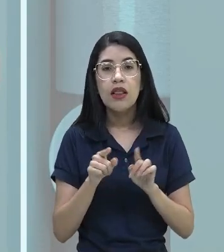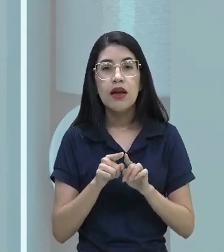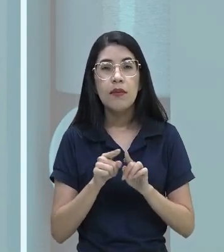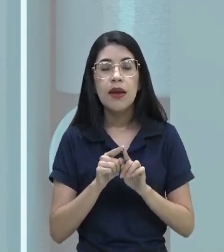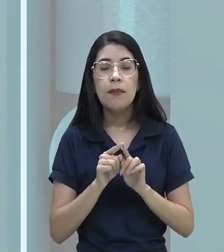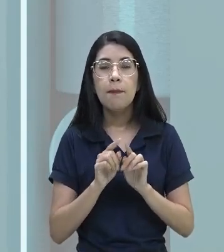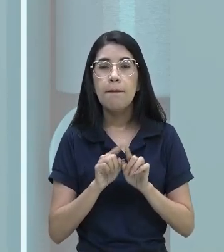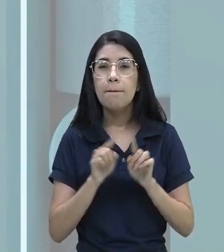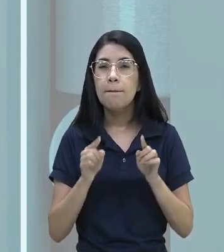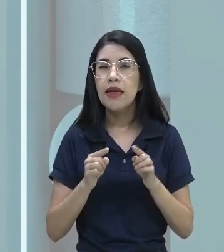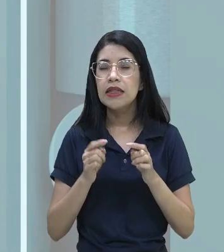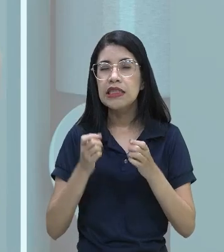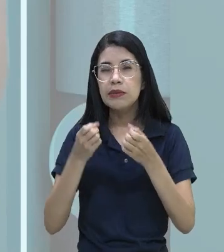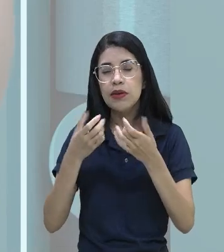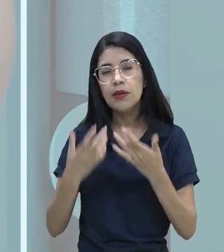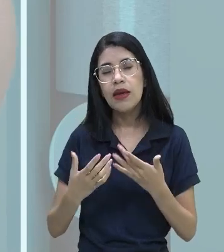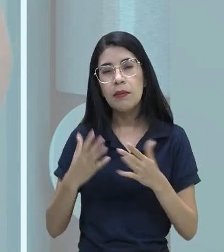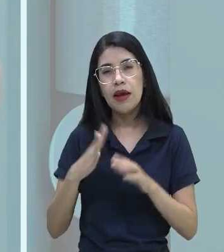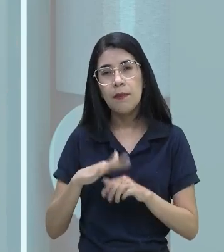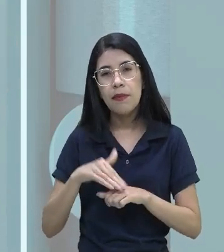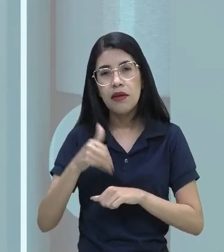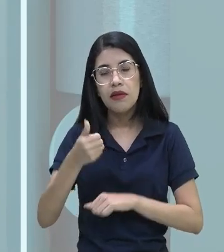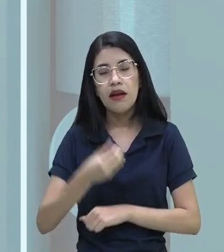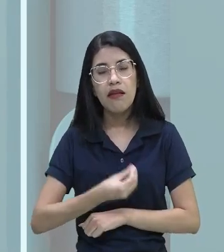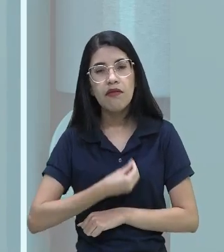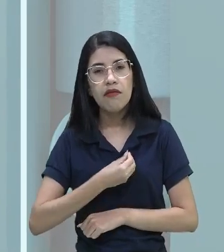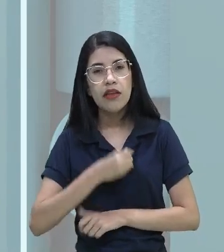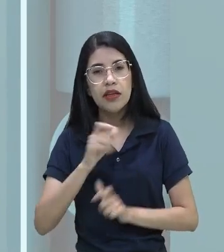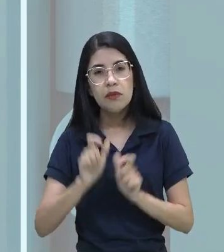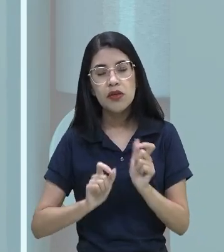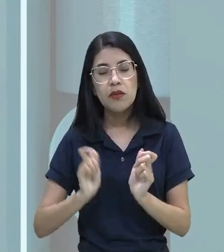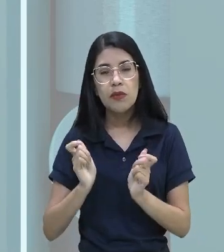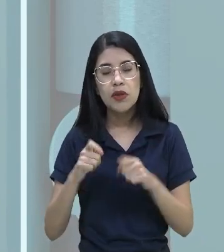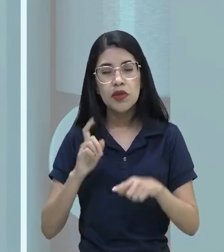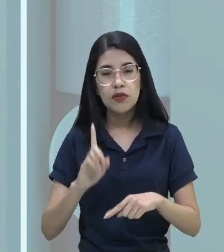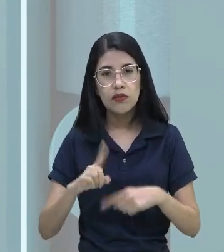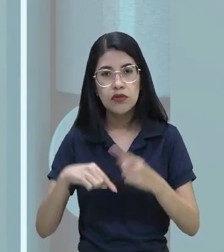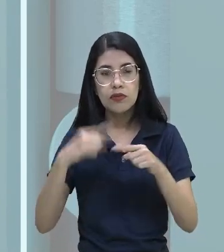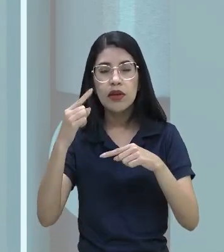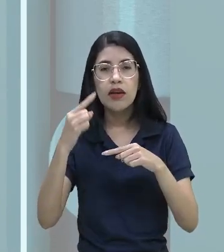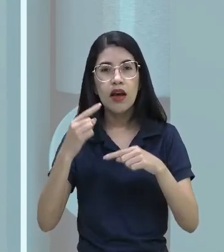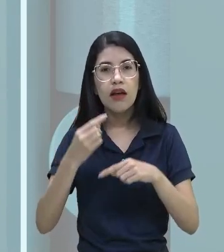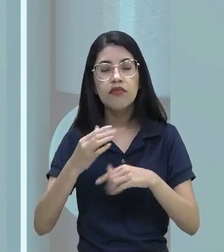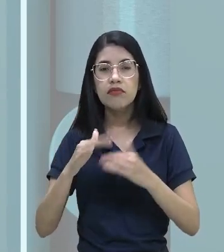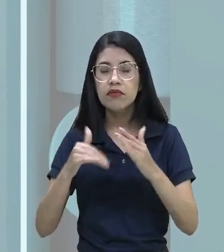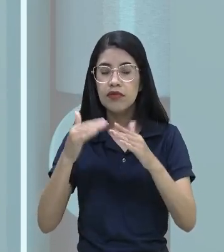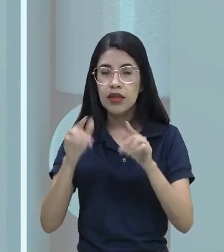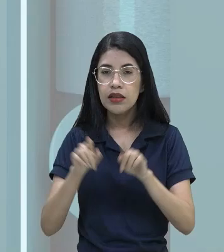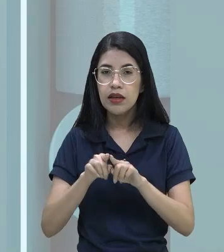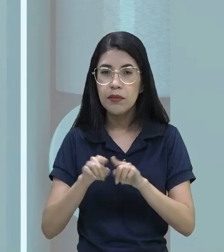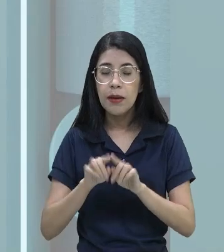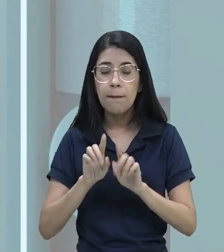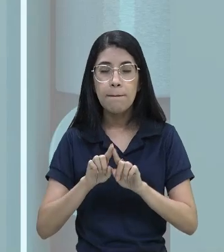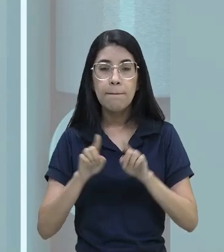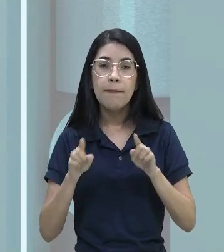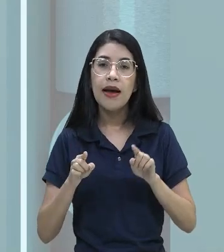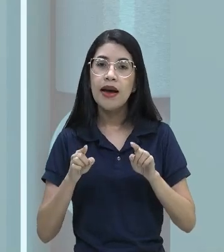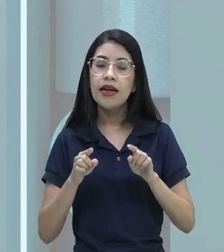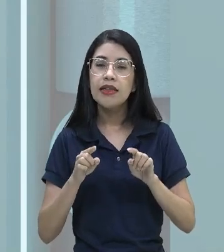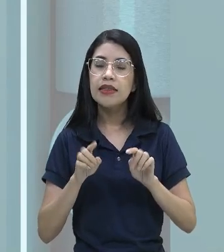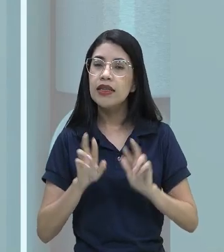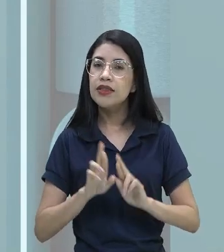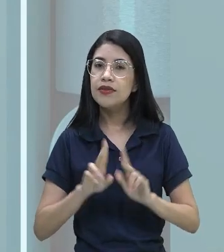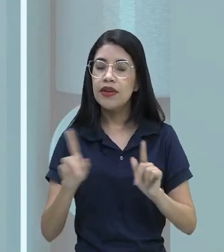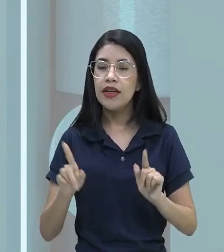que melhore a vida das pessoas, para que o progresso chegue. Mas, na verdade, o que tem demonstrado é que, muitas das